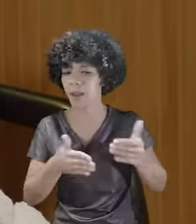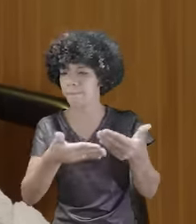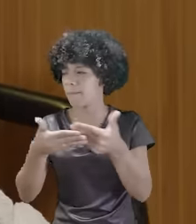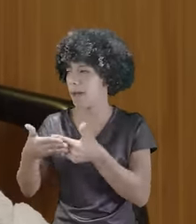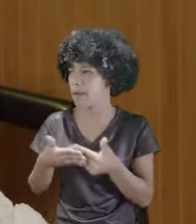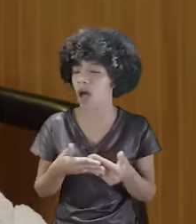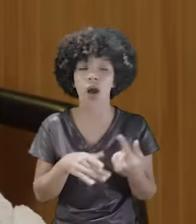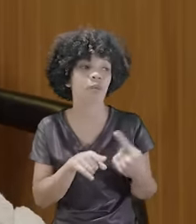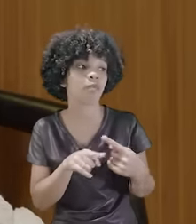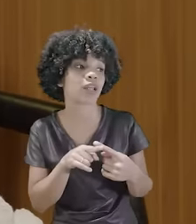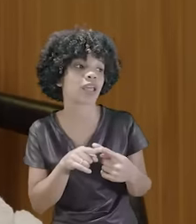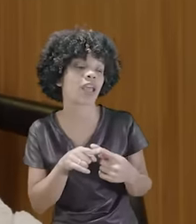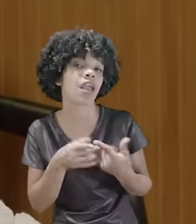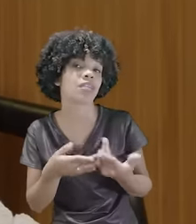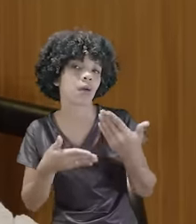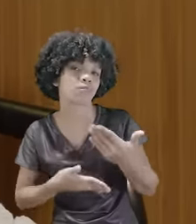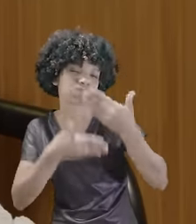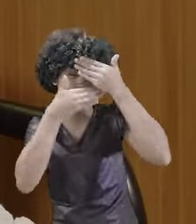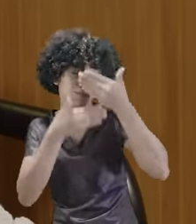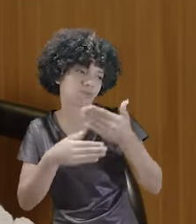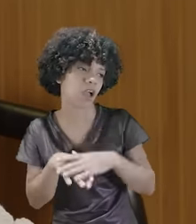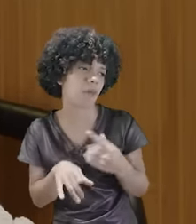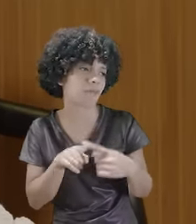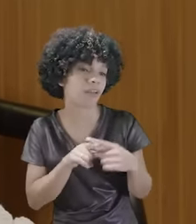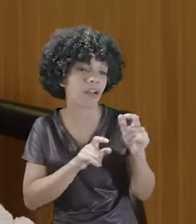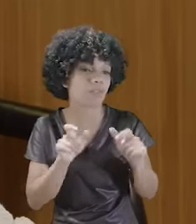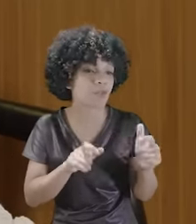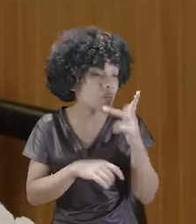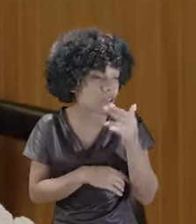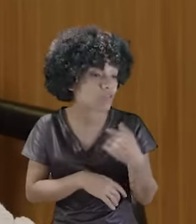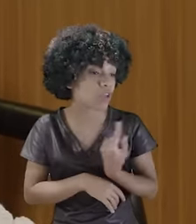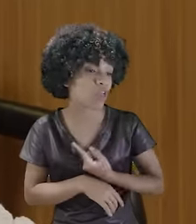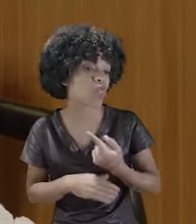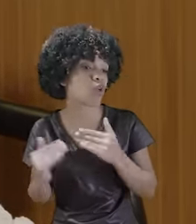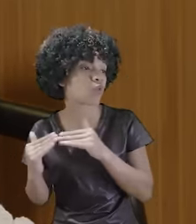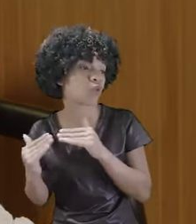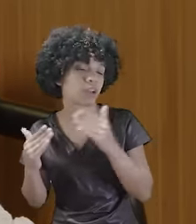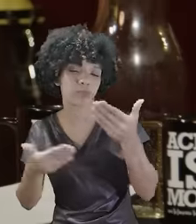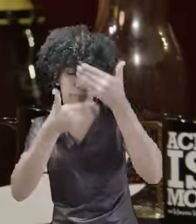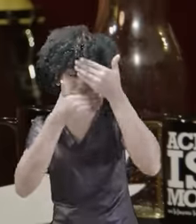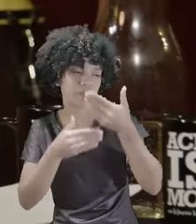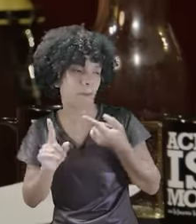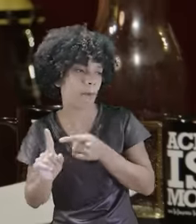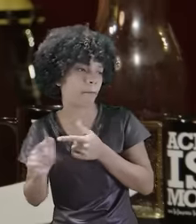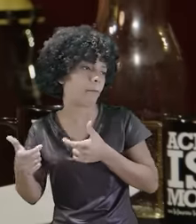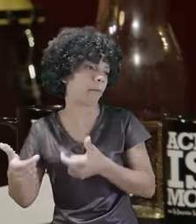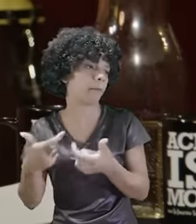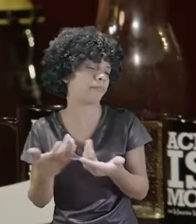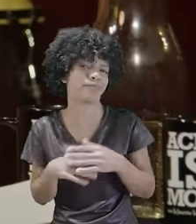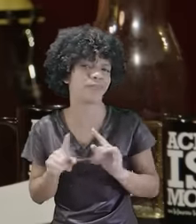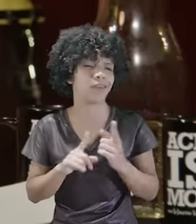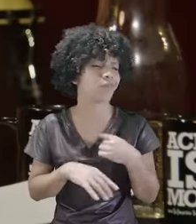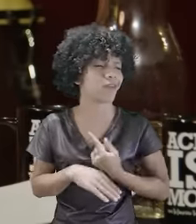países por causa do Estado islâmico quem entrou lá as pessoas acham que a gente terrorista a gente não tem nada a ver com eles eles acham que